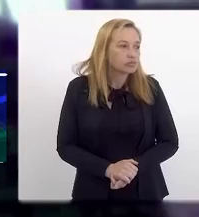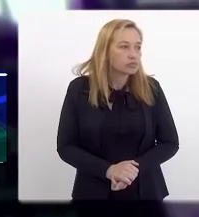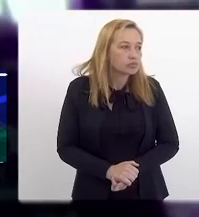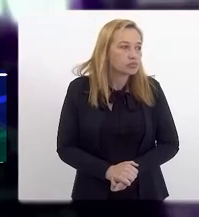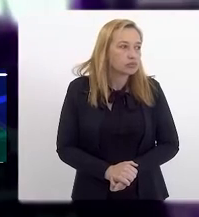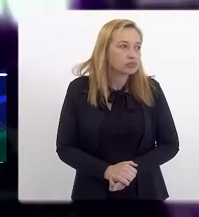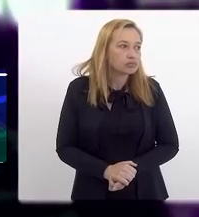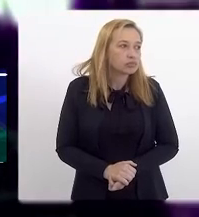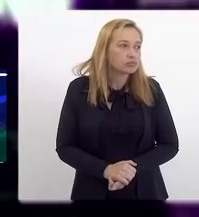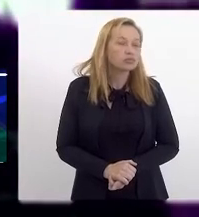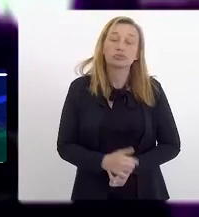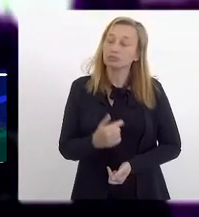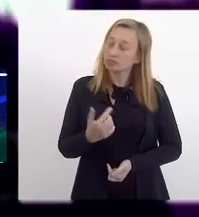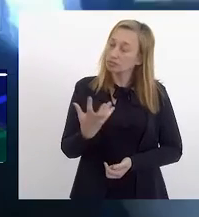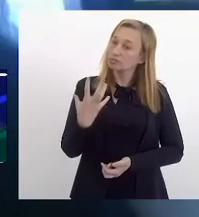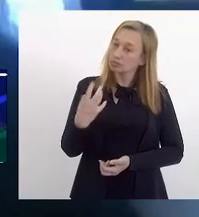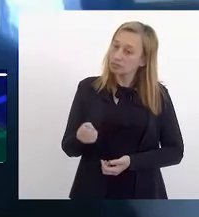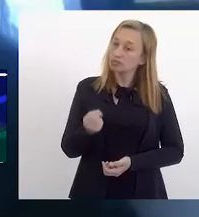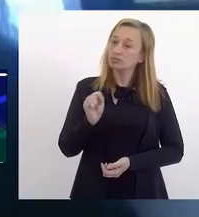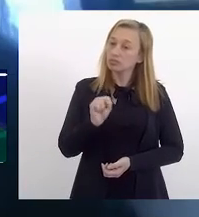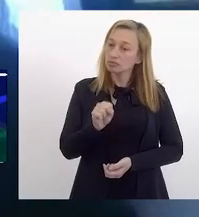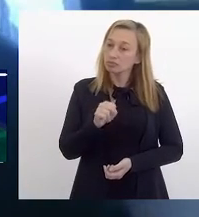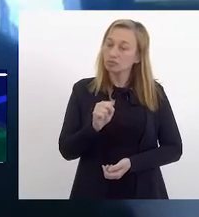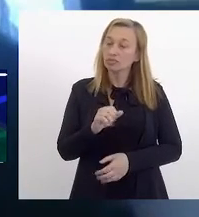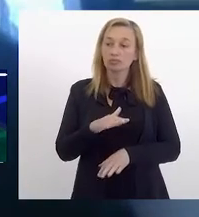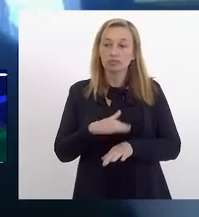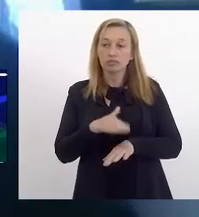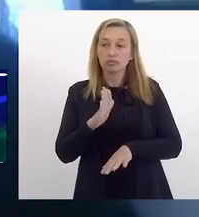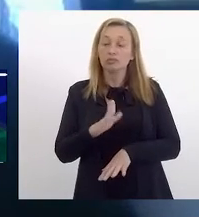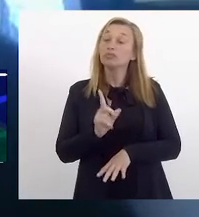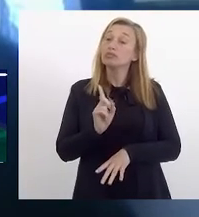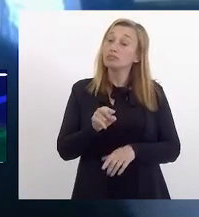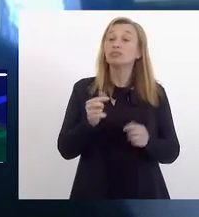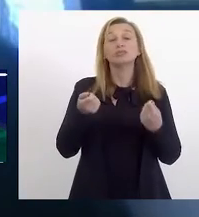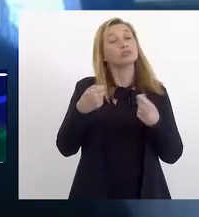completamente favorável e mais,